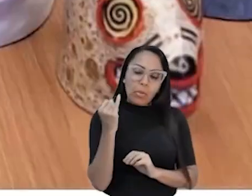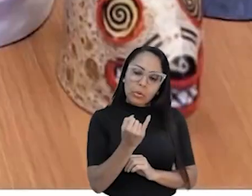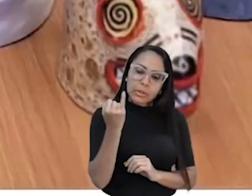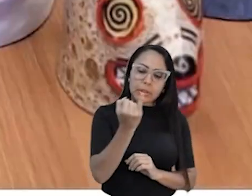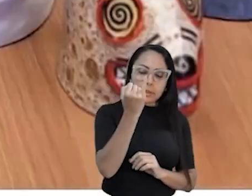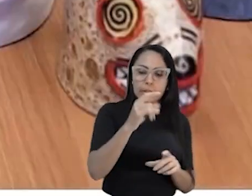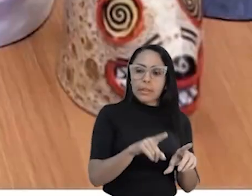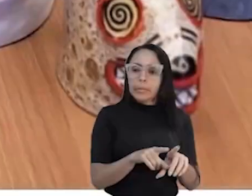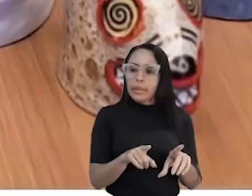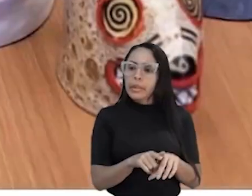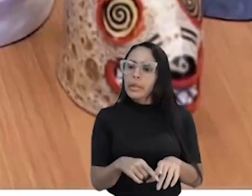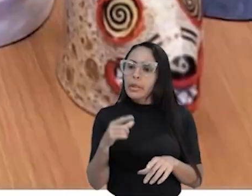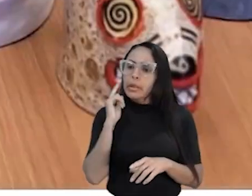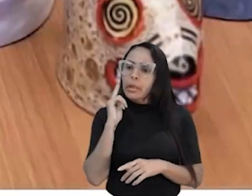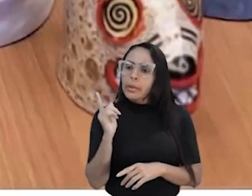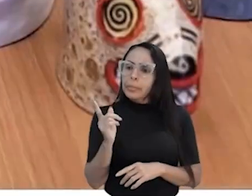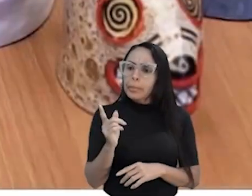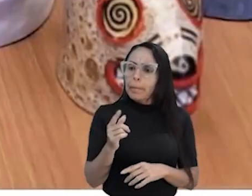porque essas